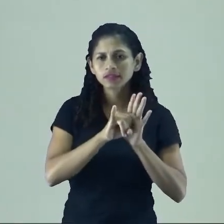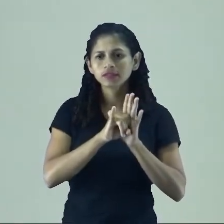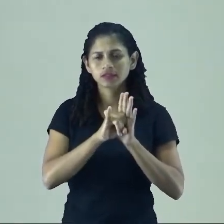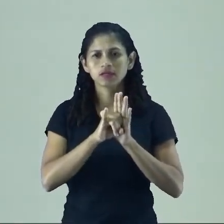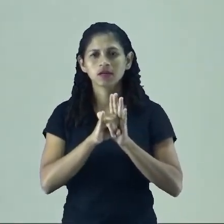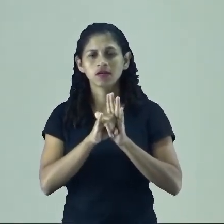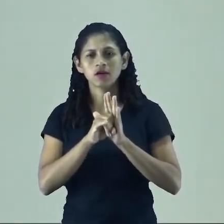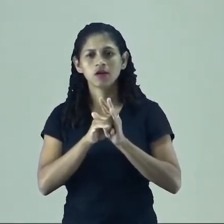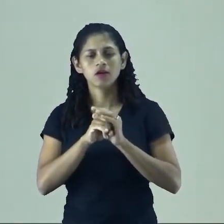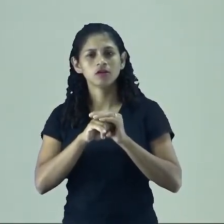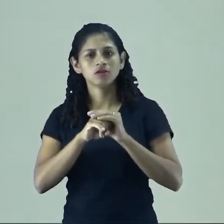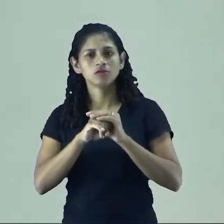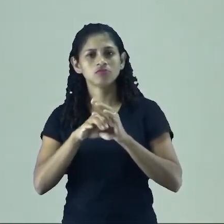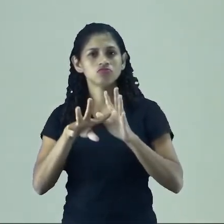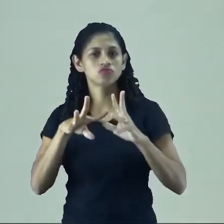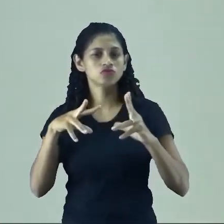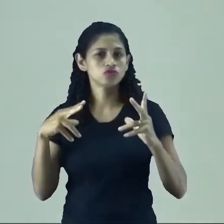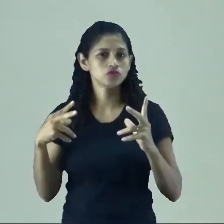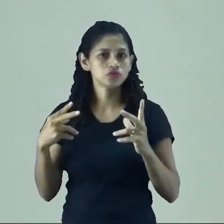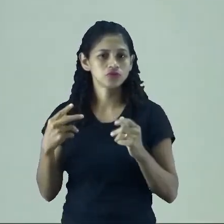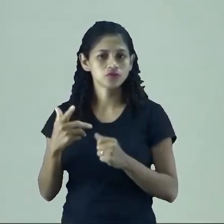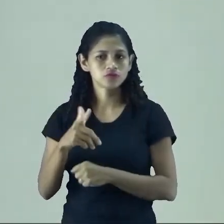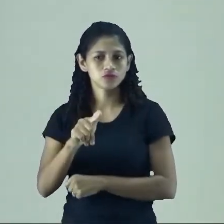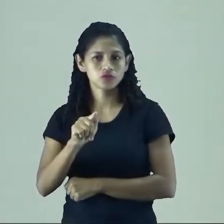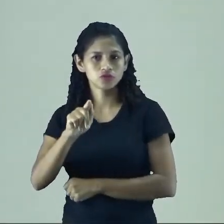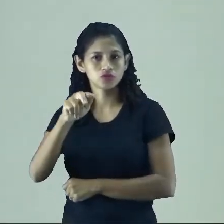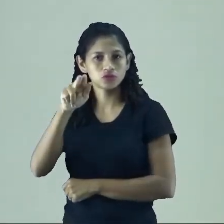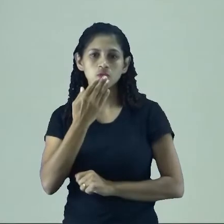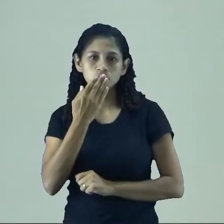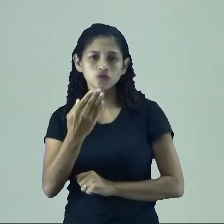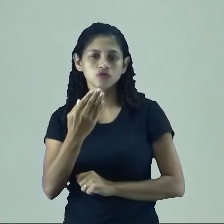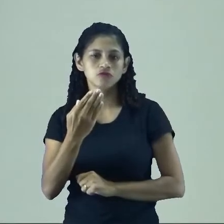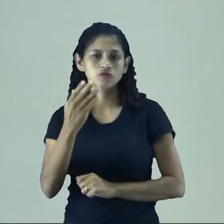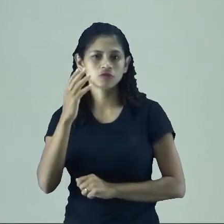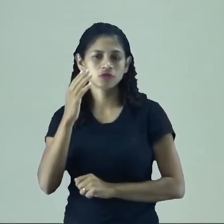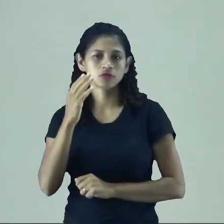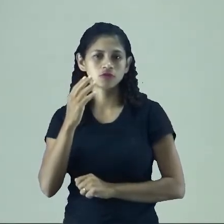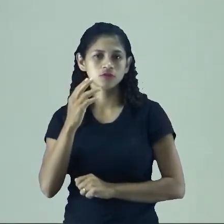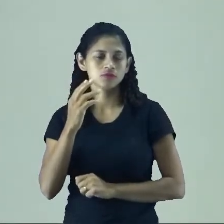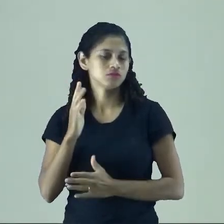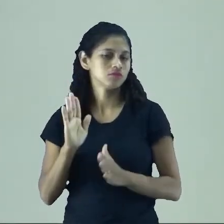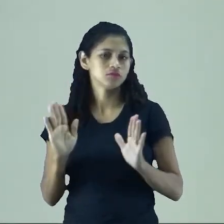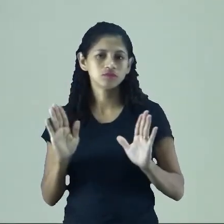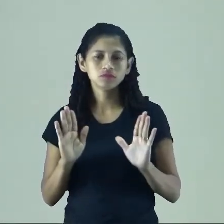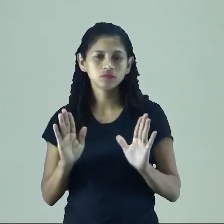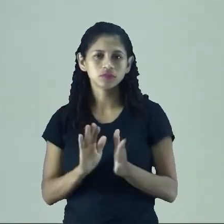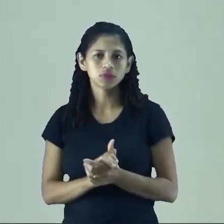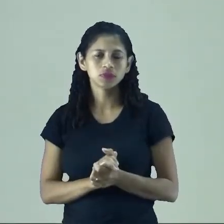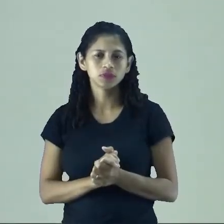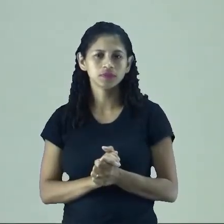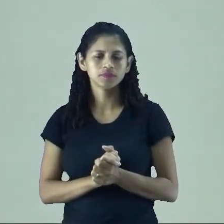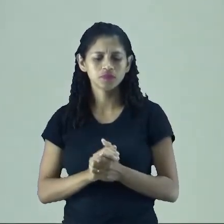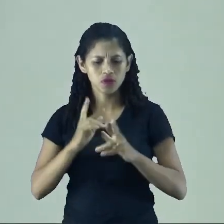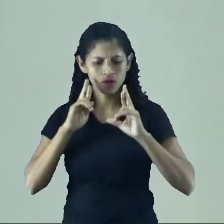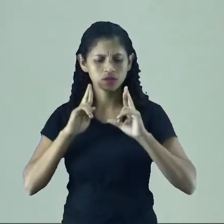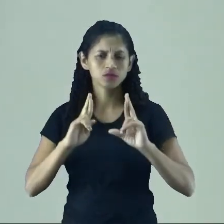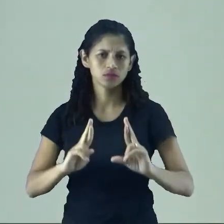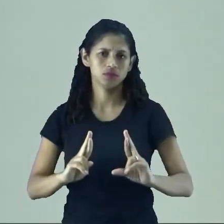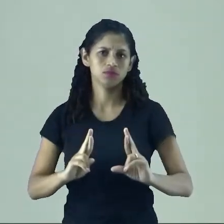nosso país como sendo um novo sindicalismo. Aquele sindicalismo combativo, aquele